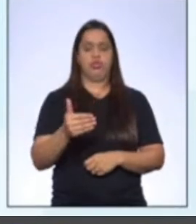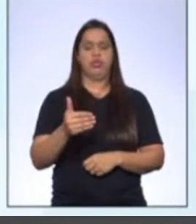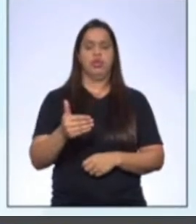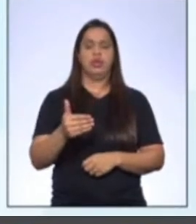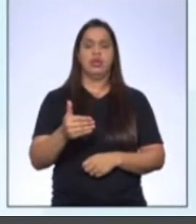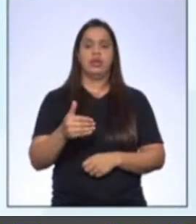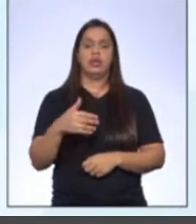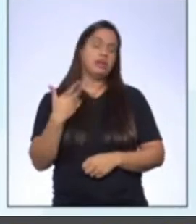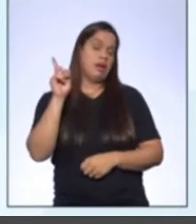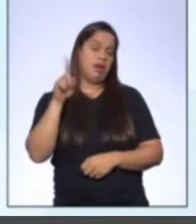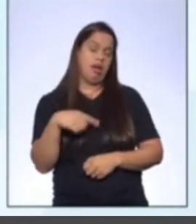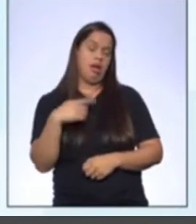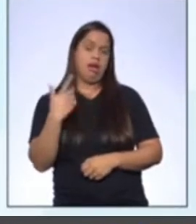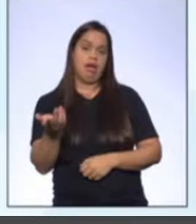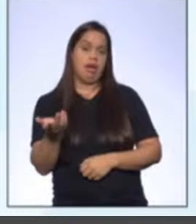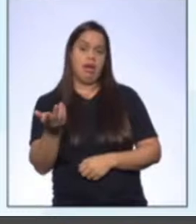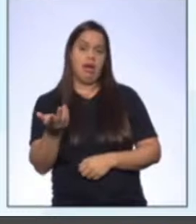geralmente